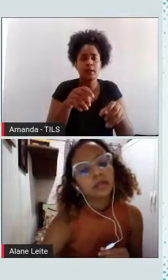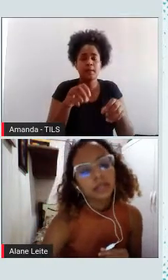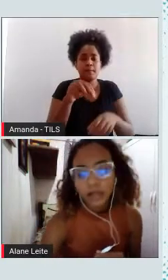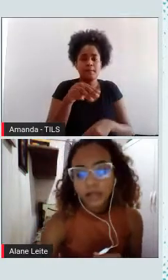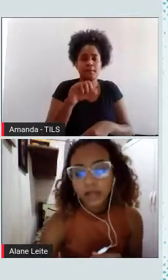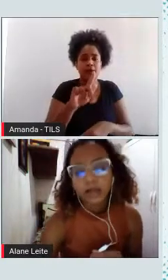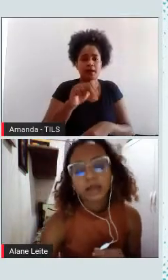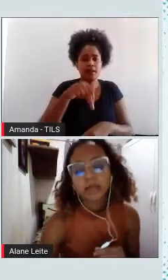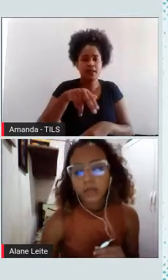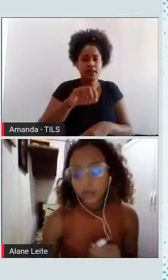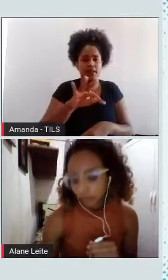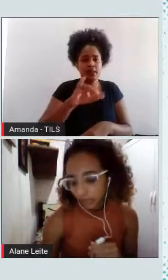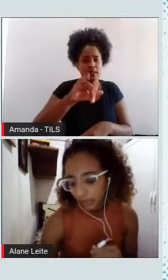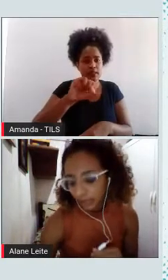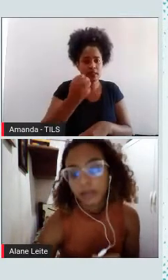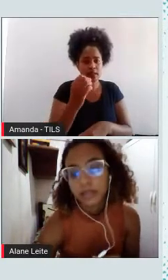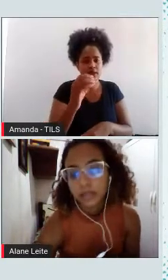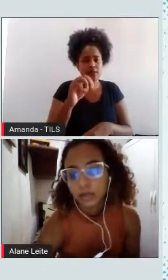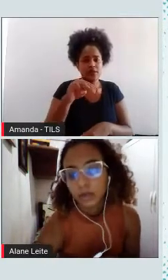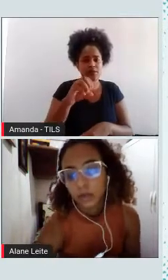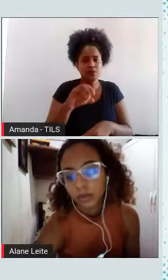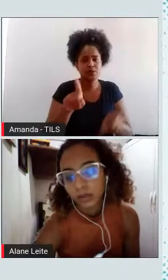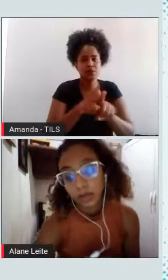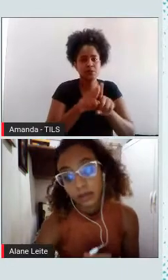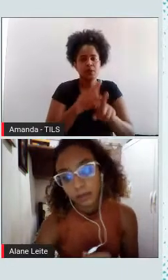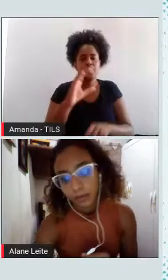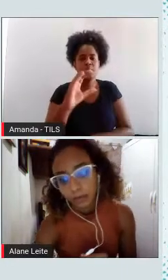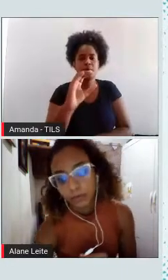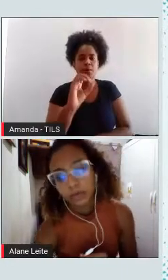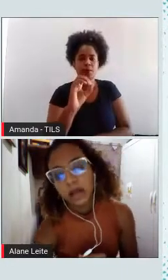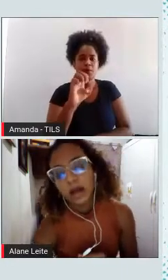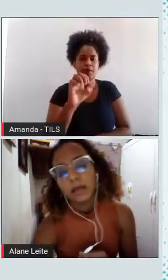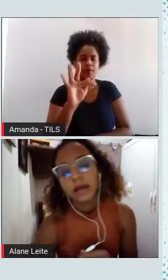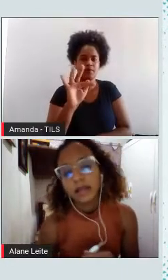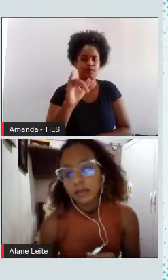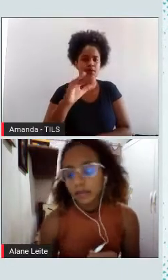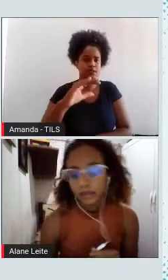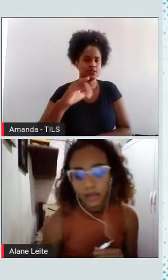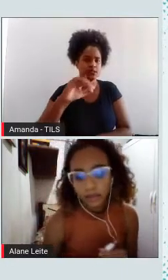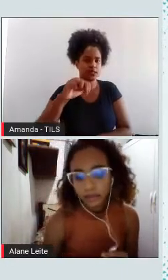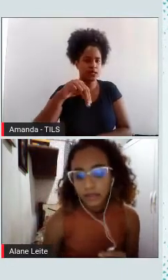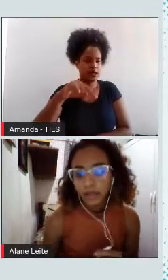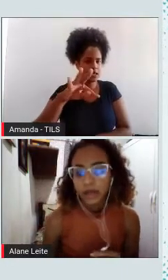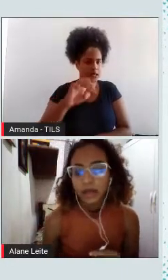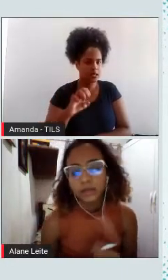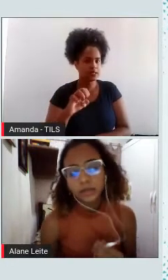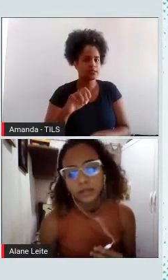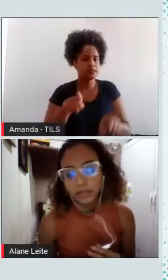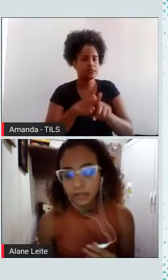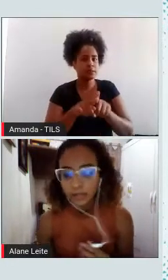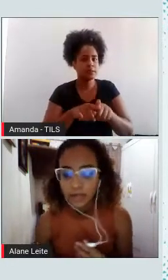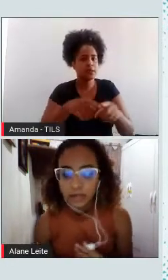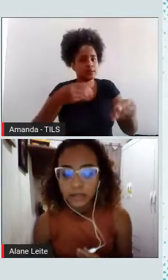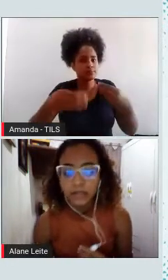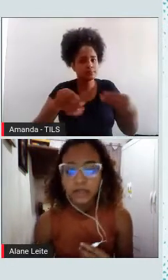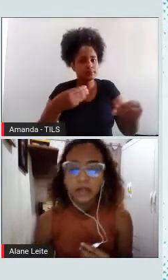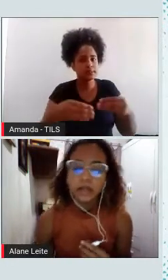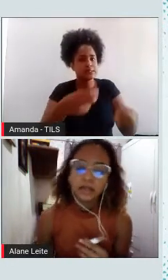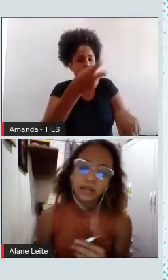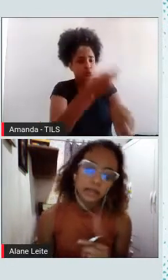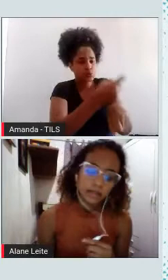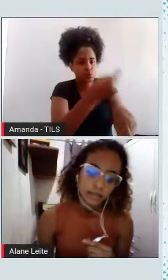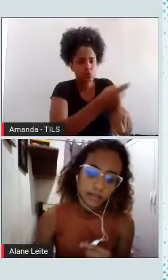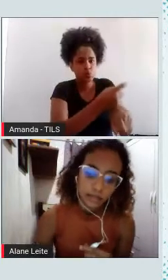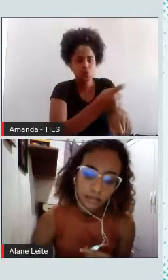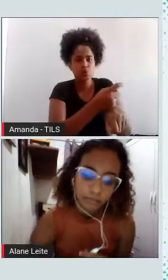coeficiente de solubilidade, que é quanto que ela vai ser solúvel, até que ponto, a maleabilidade, a ductibilidade e